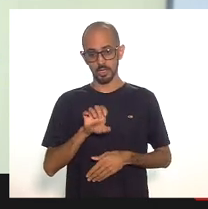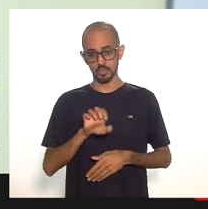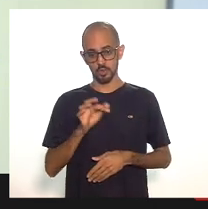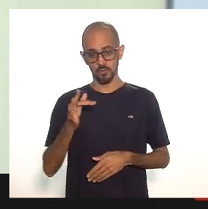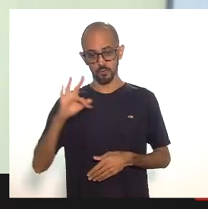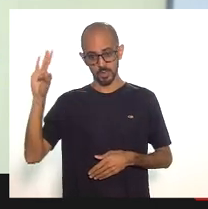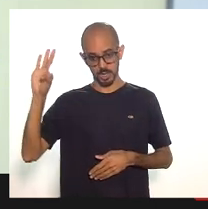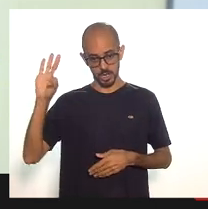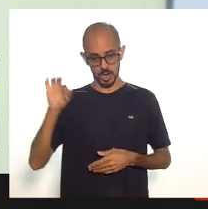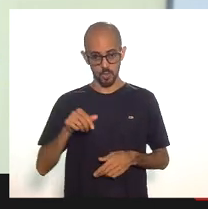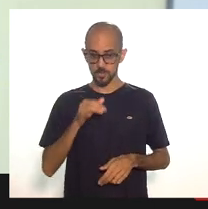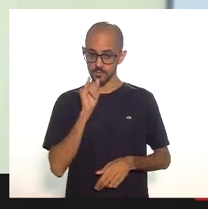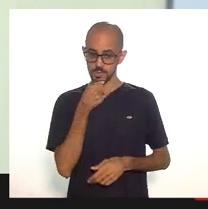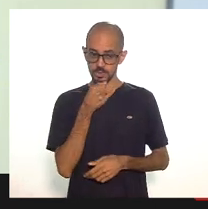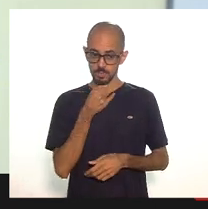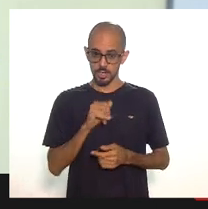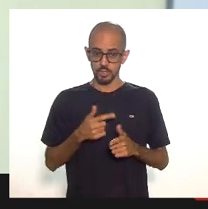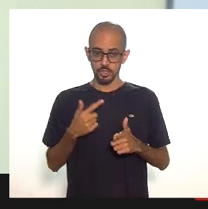infelizmente, né,